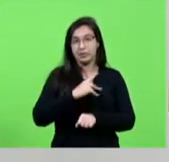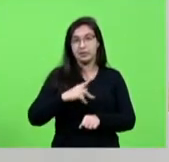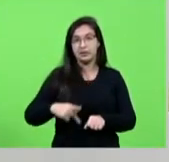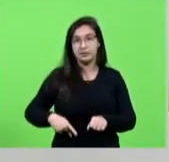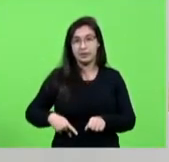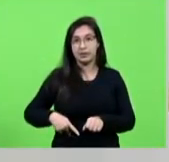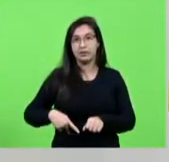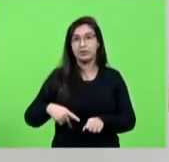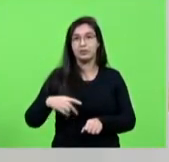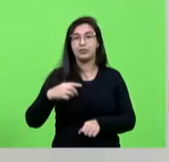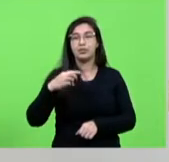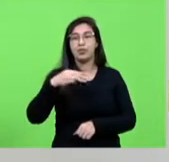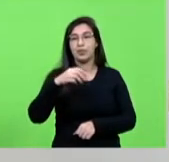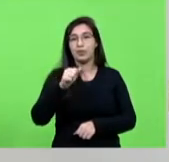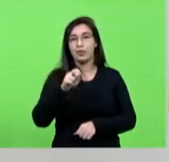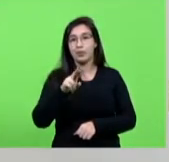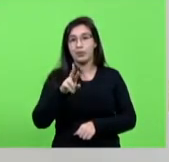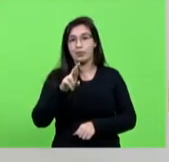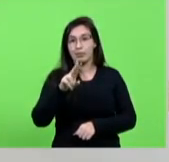o vereador Maurício Peixe,